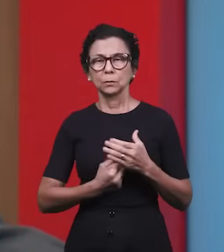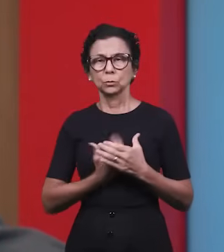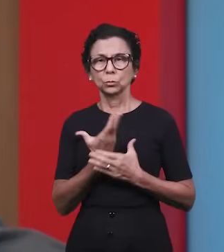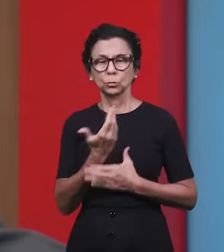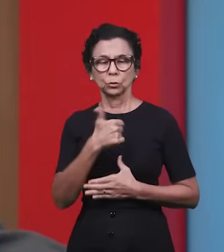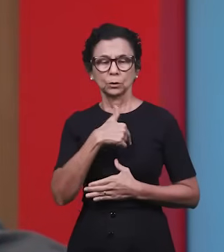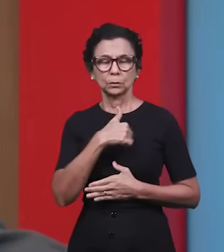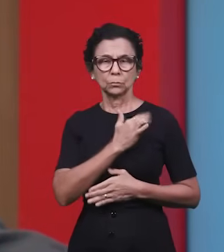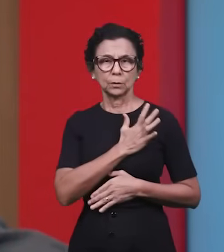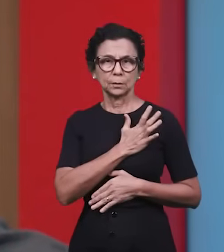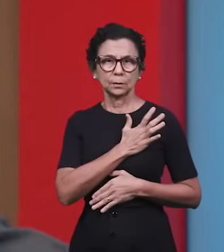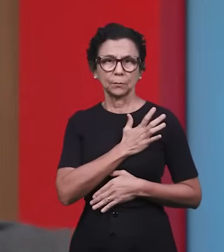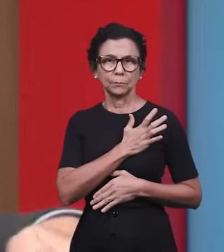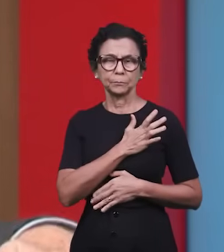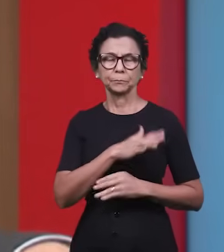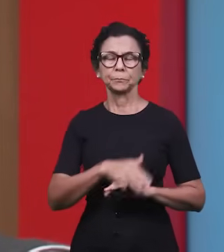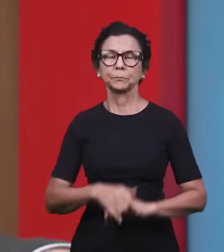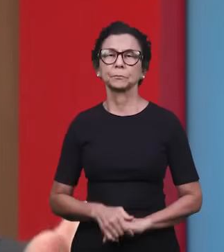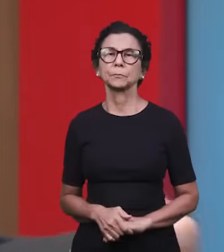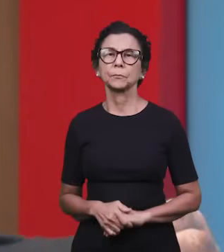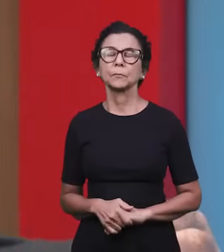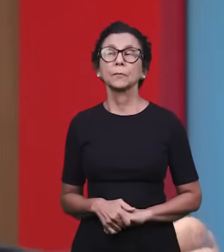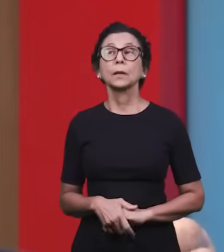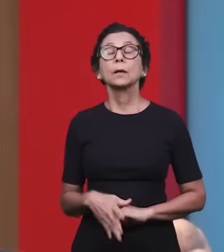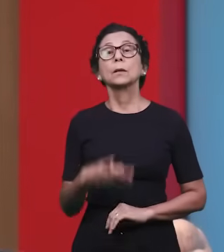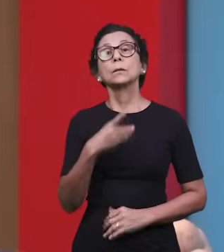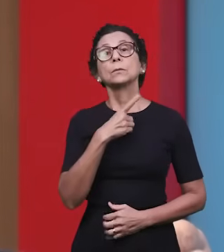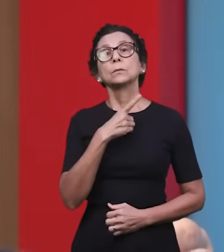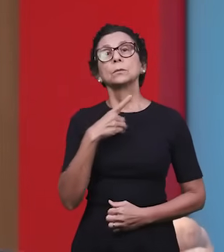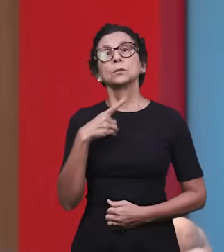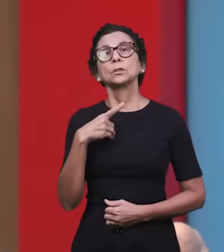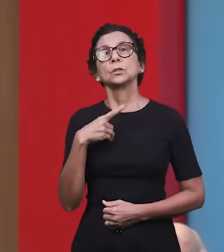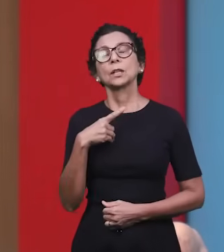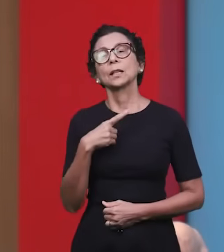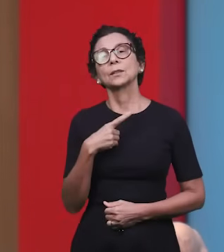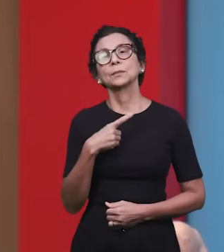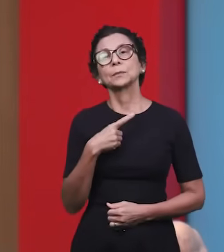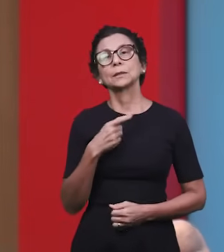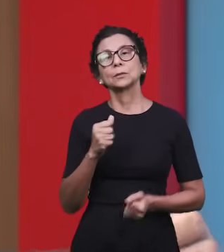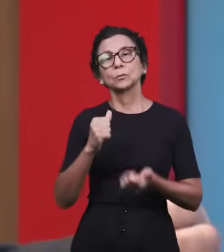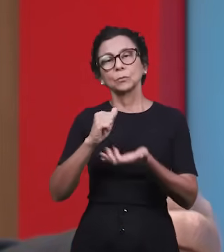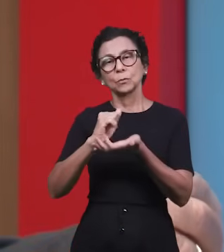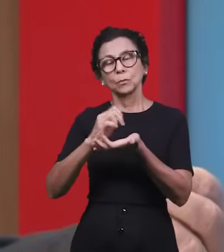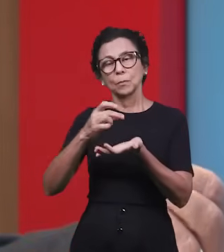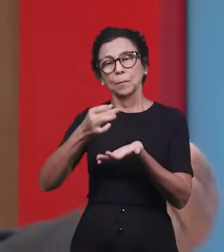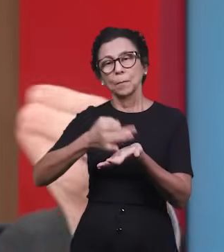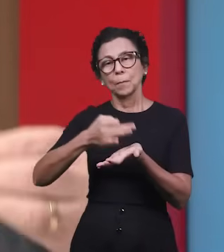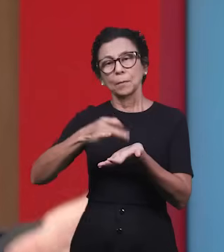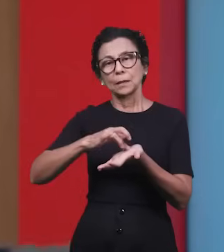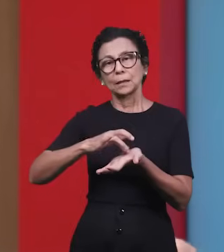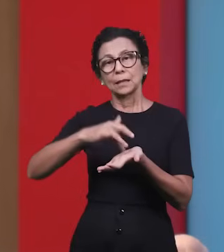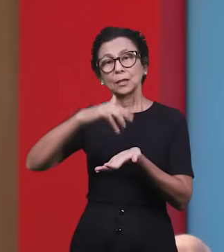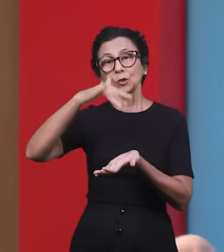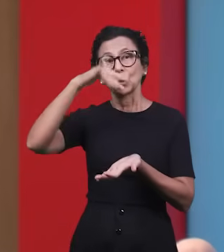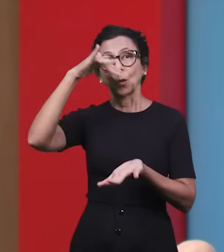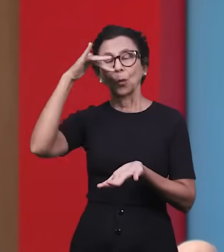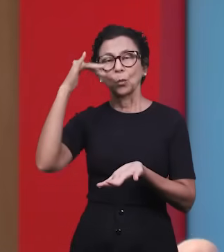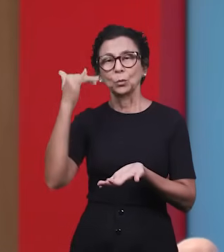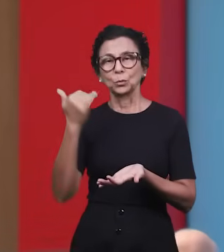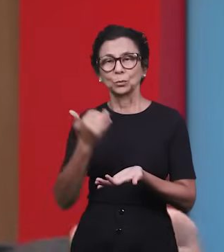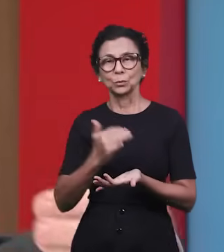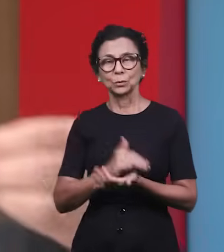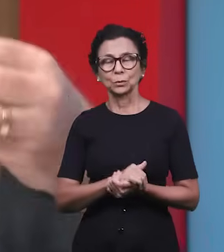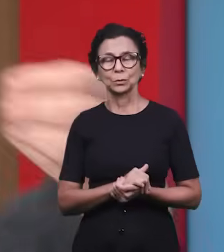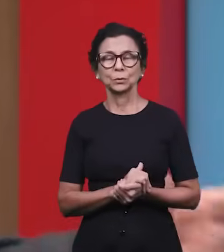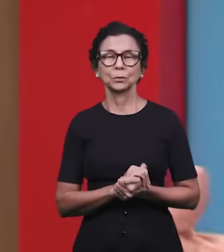inclui aqui. Ele tem de ter um tesouro. E quando a gente fala de um tesouro, são as experiências